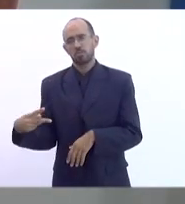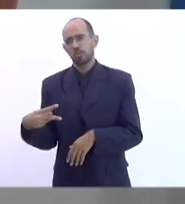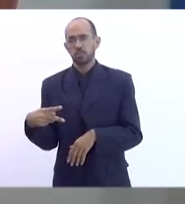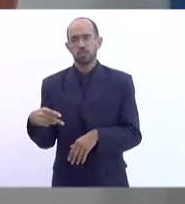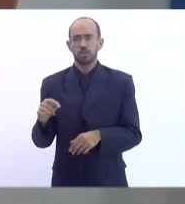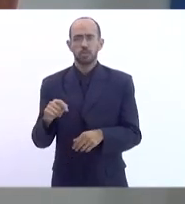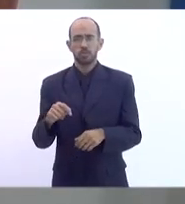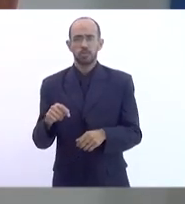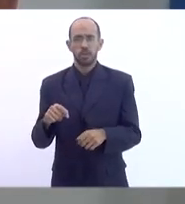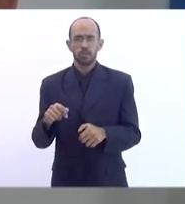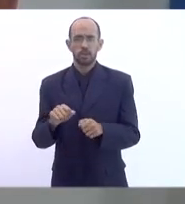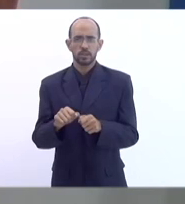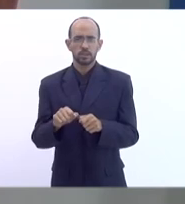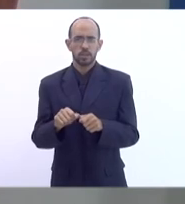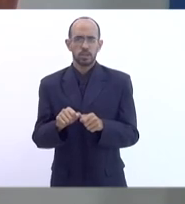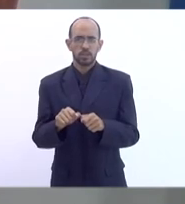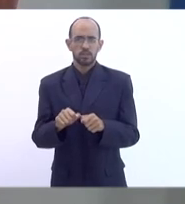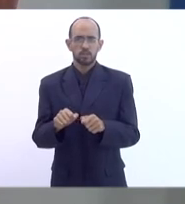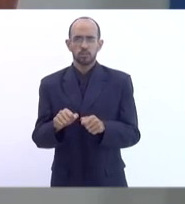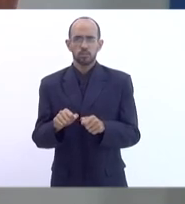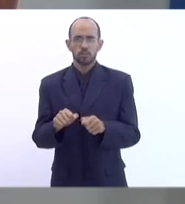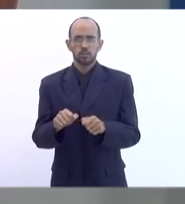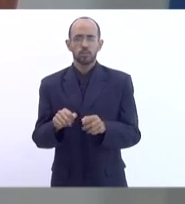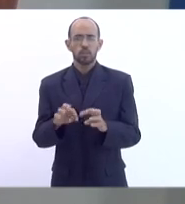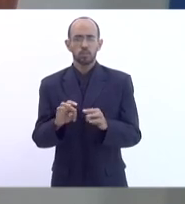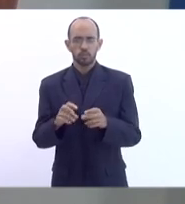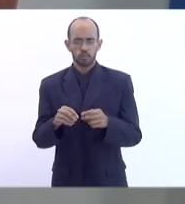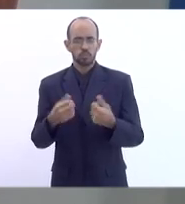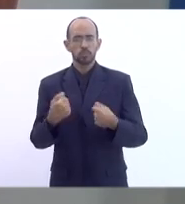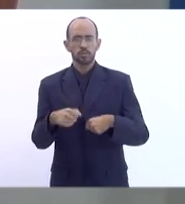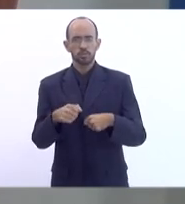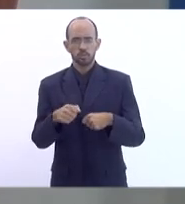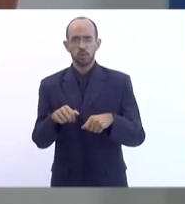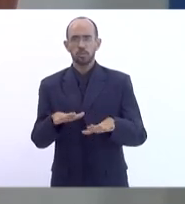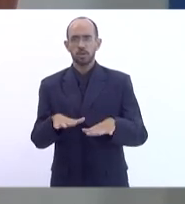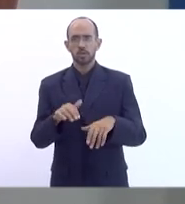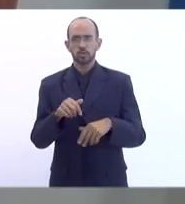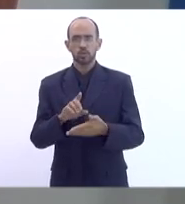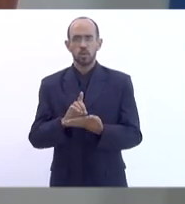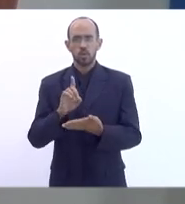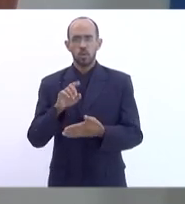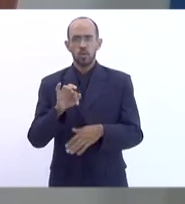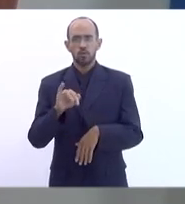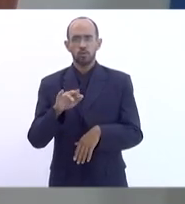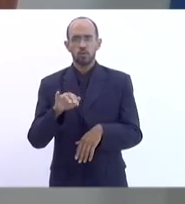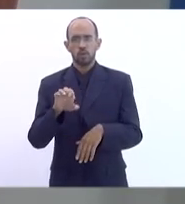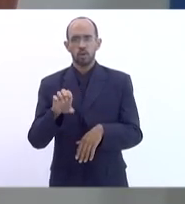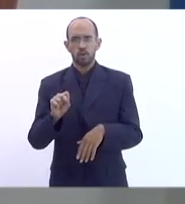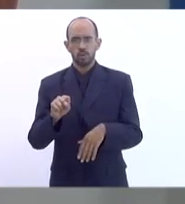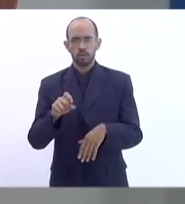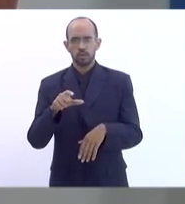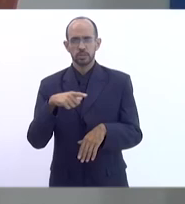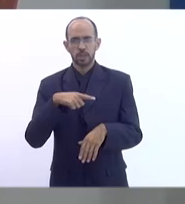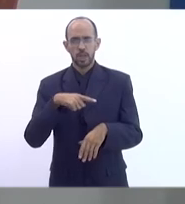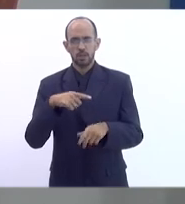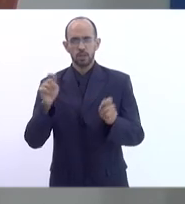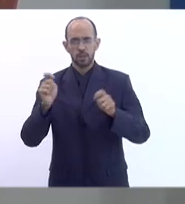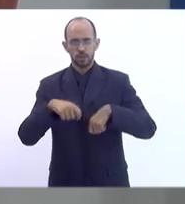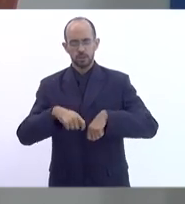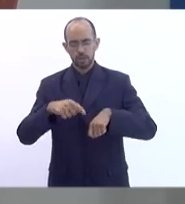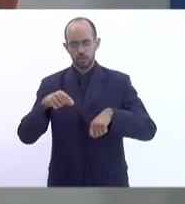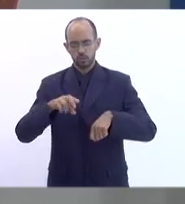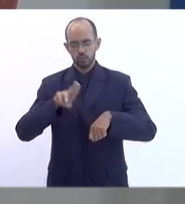as medidas que ela necessárias mas não eu tô Alberto flores teve essa capacidade né de usar o seu conhecimento